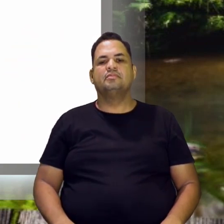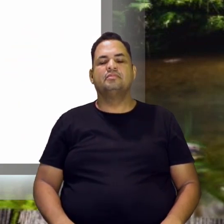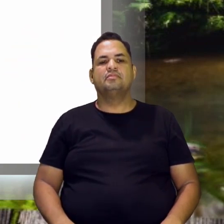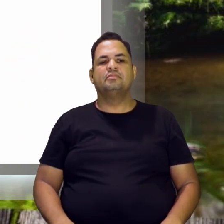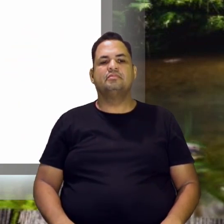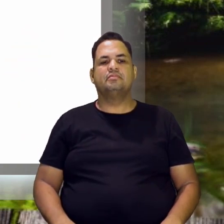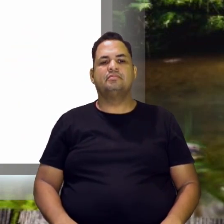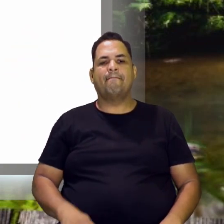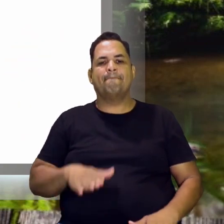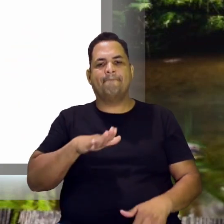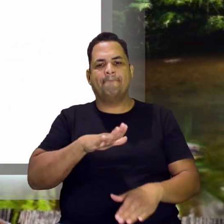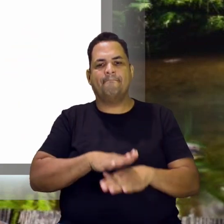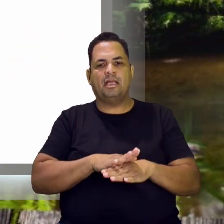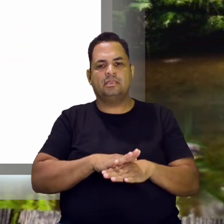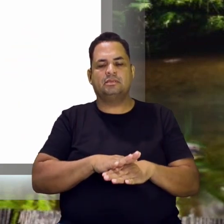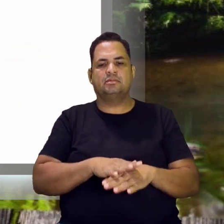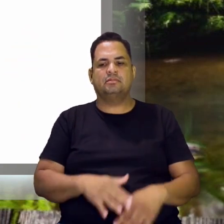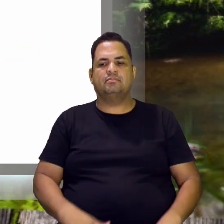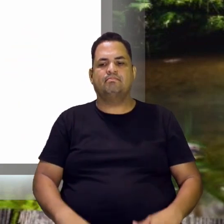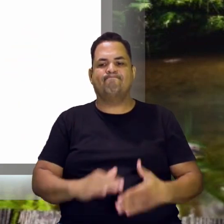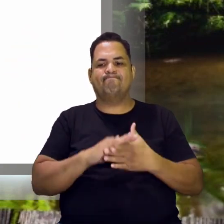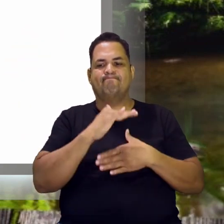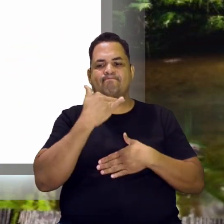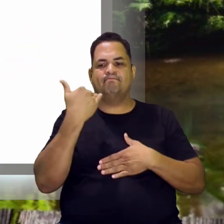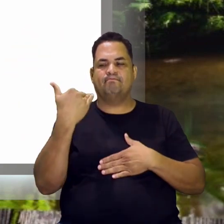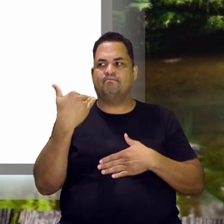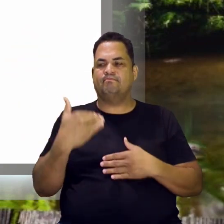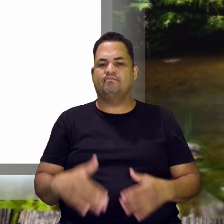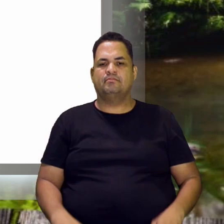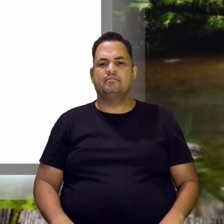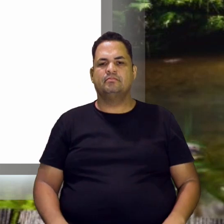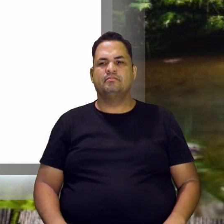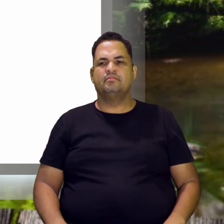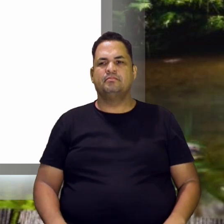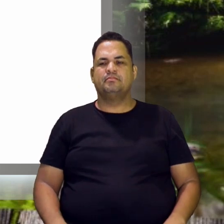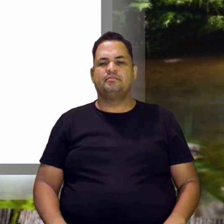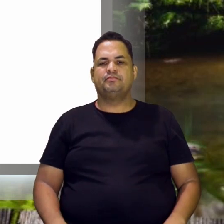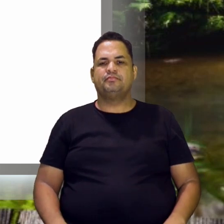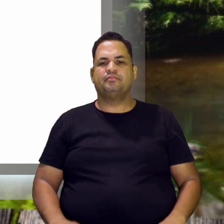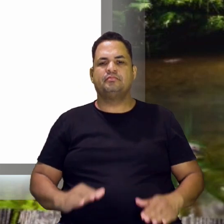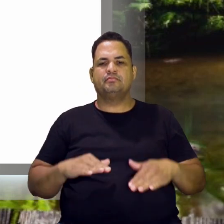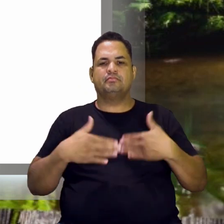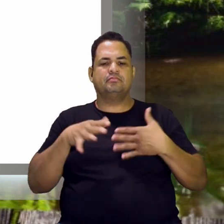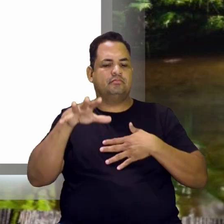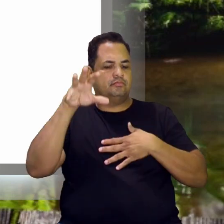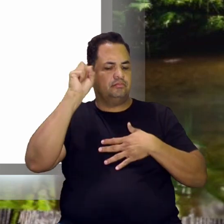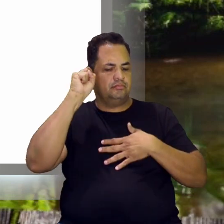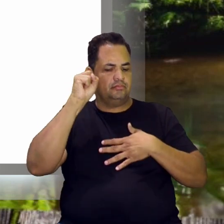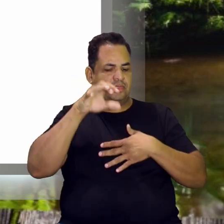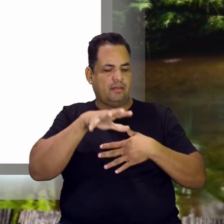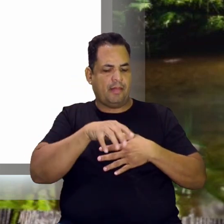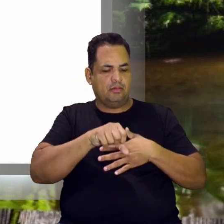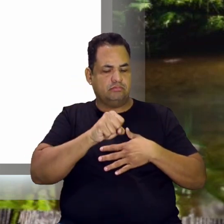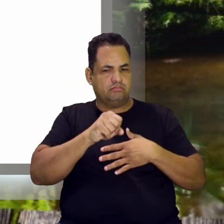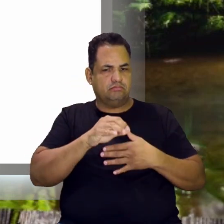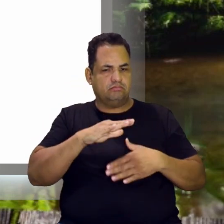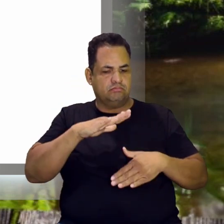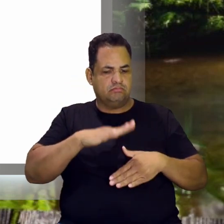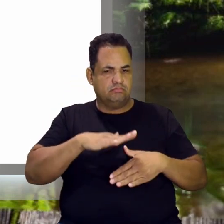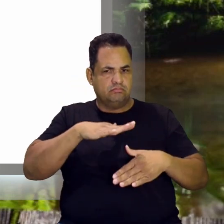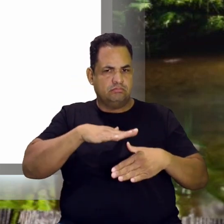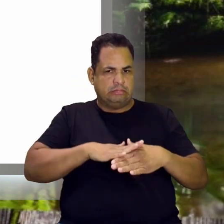Quebrou, matou, esmagou a baratinha, tá? Então, quando você ouve esse barulho, ou você